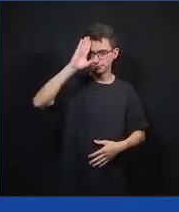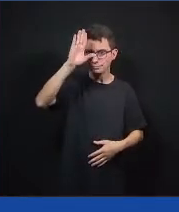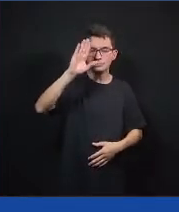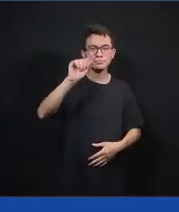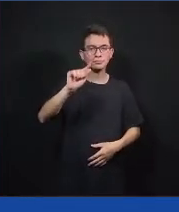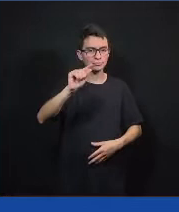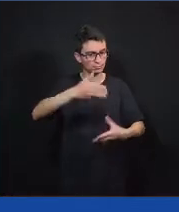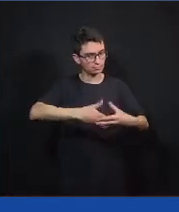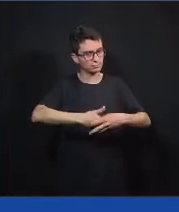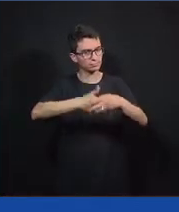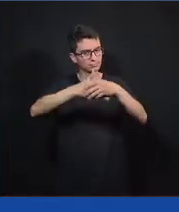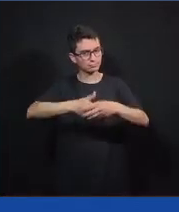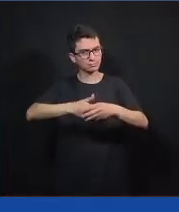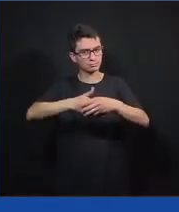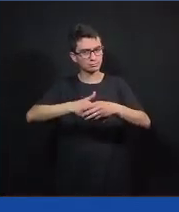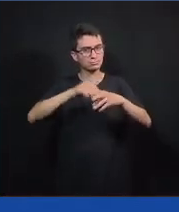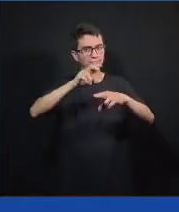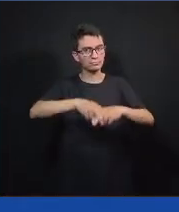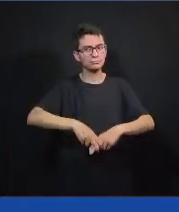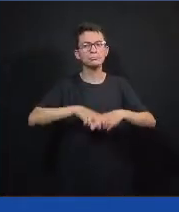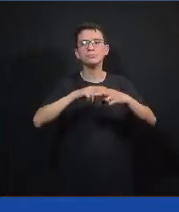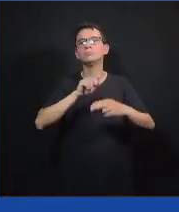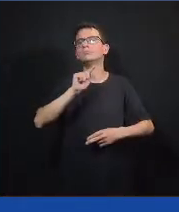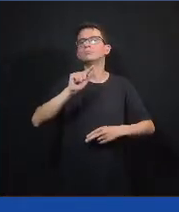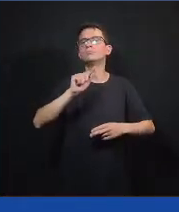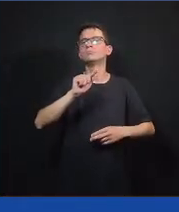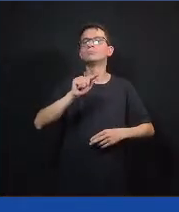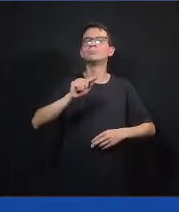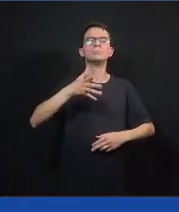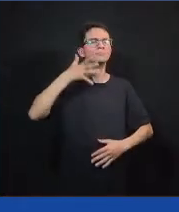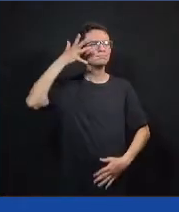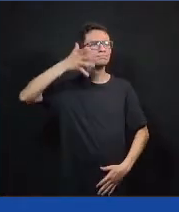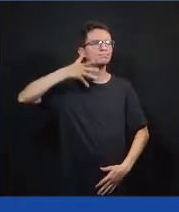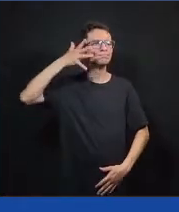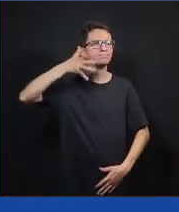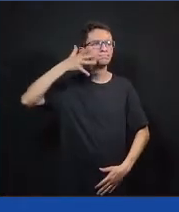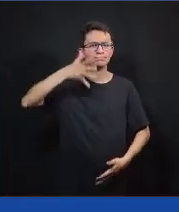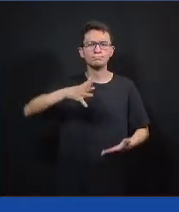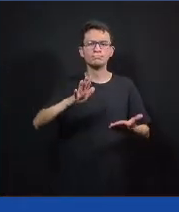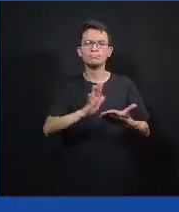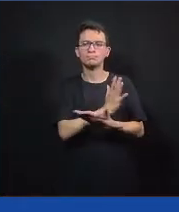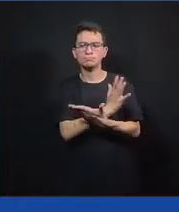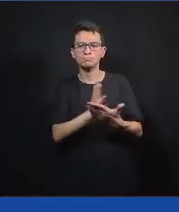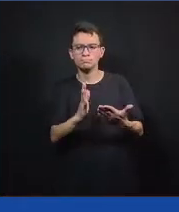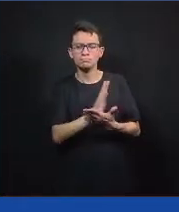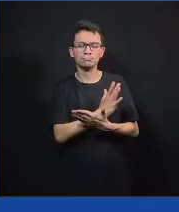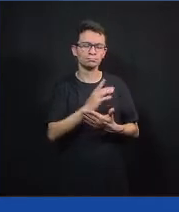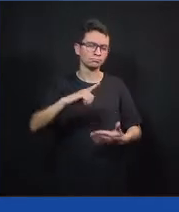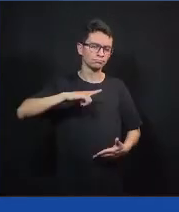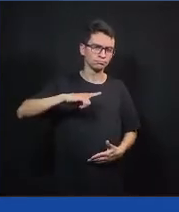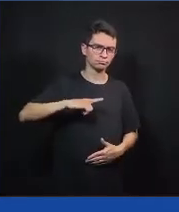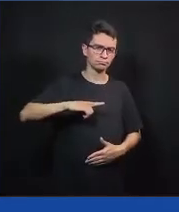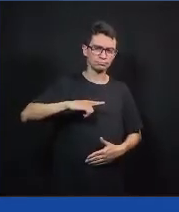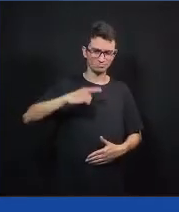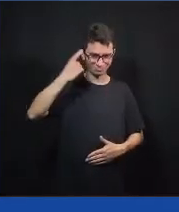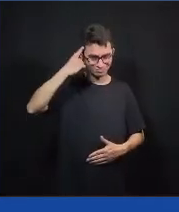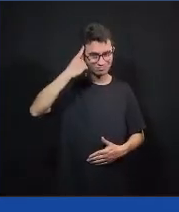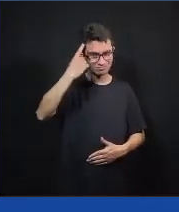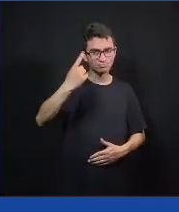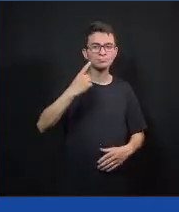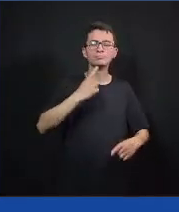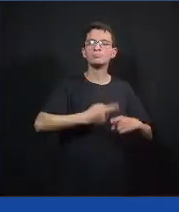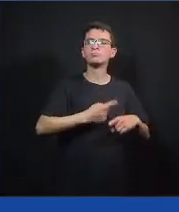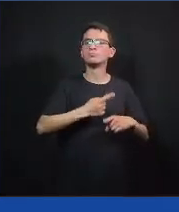acordo. Então, para isso, eu vou pegar um pouquinho da nossa fala para falar sobre a divisão de poderes. Então, no cerne dessa ideia da divisão